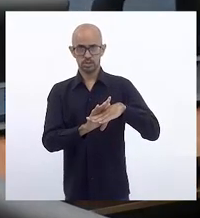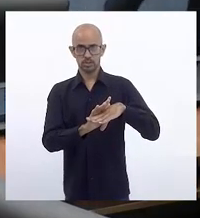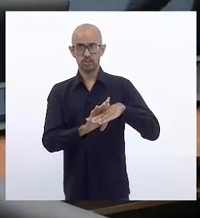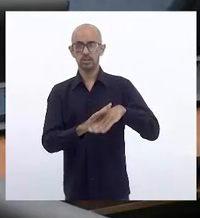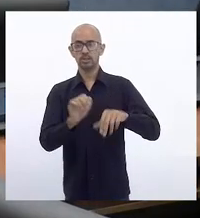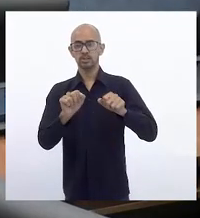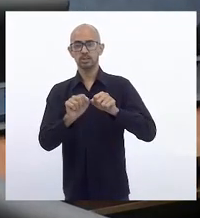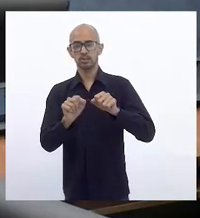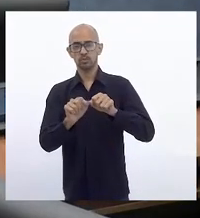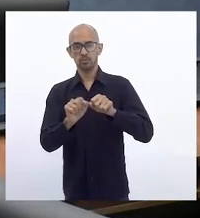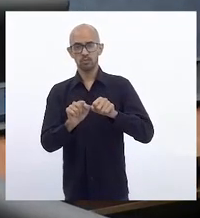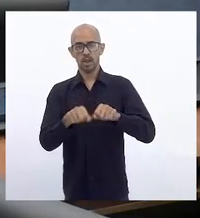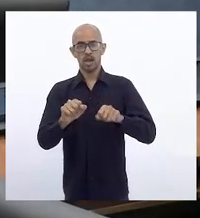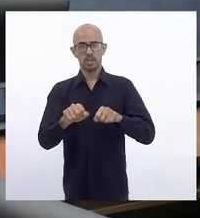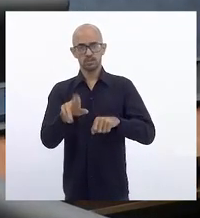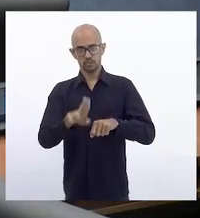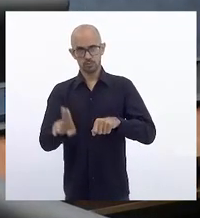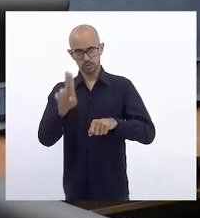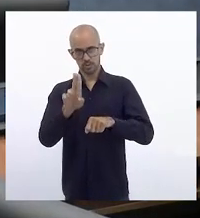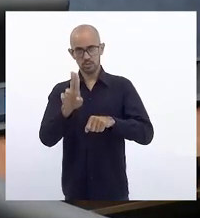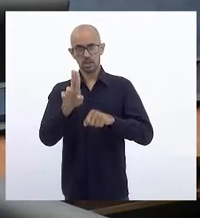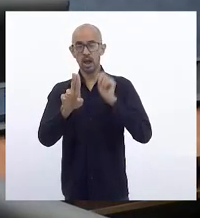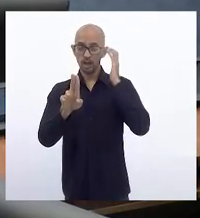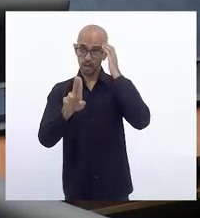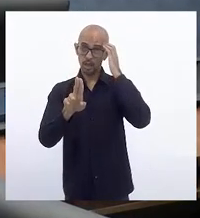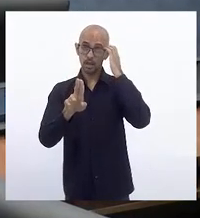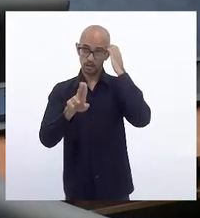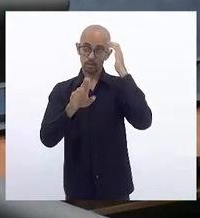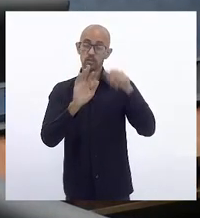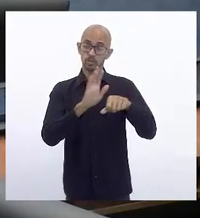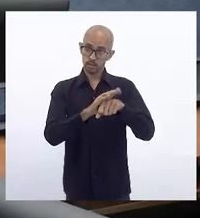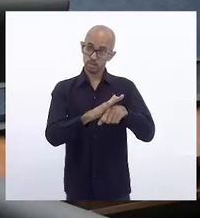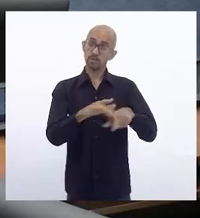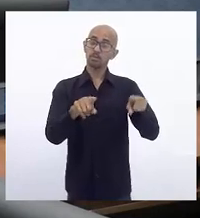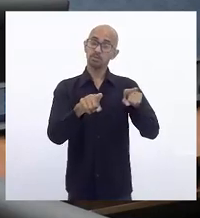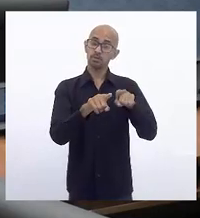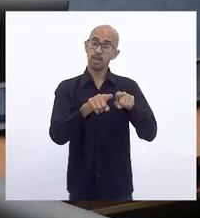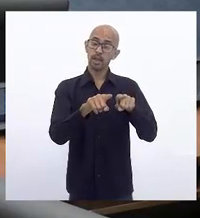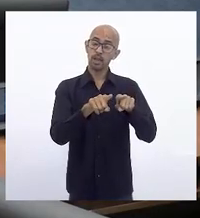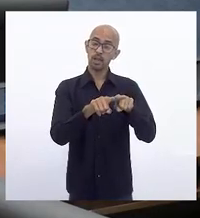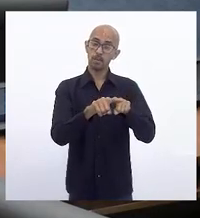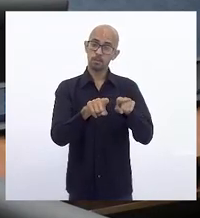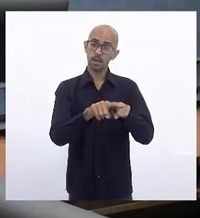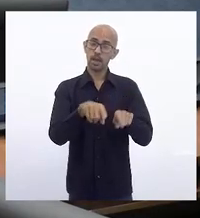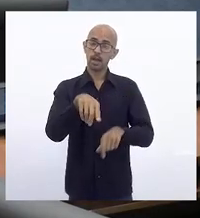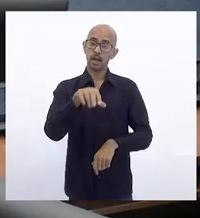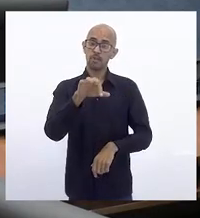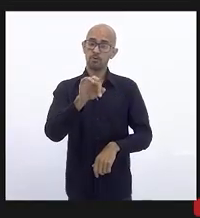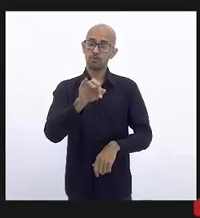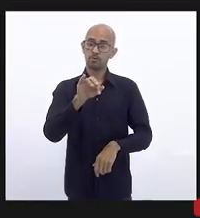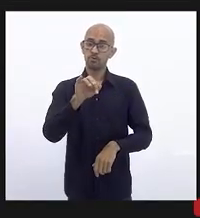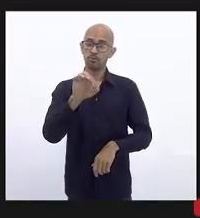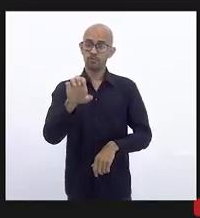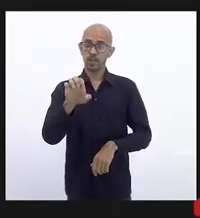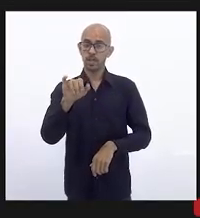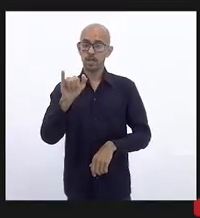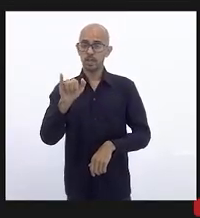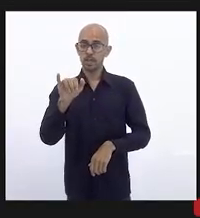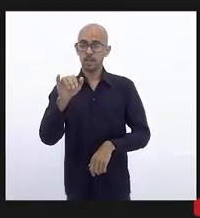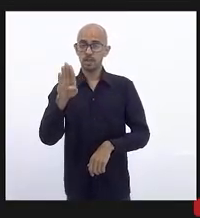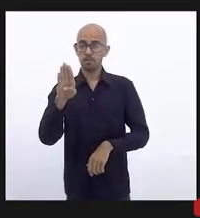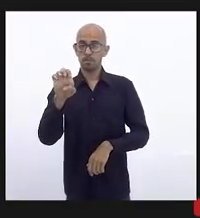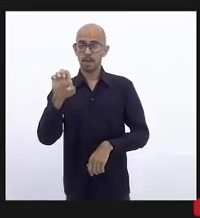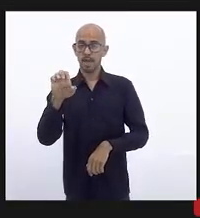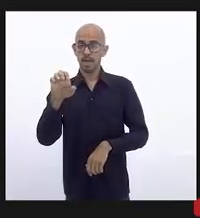a presença do ensino superior estadual em Duque de Caxias? É através da FEBEF, também um campus avançado da